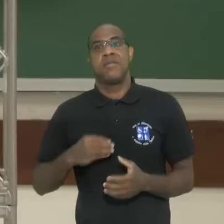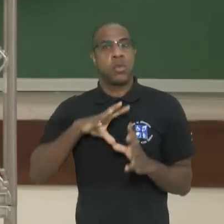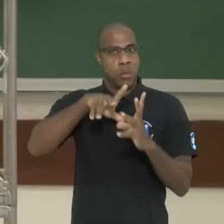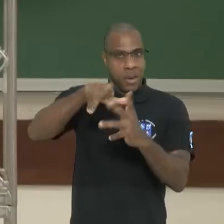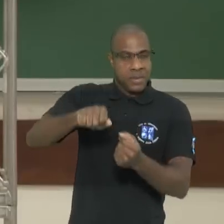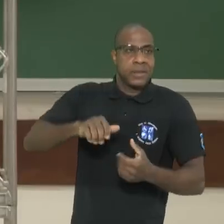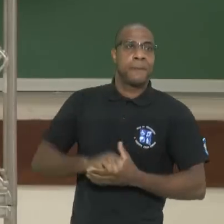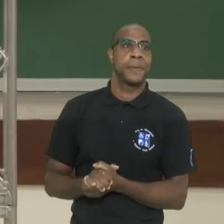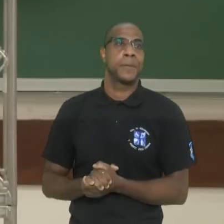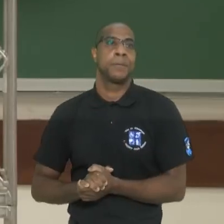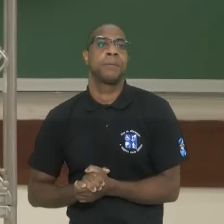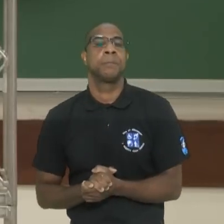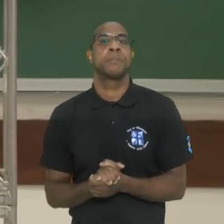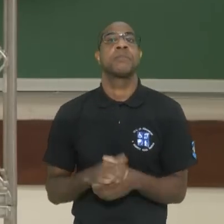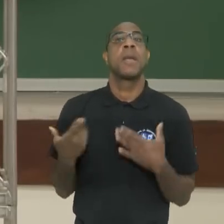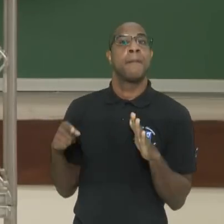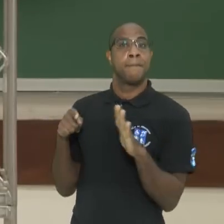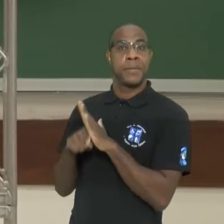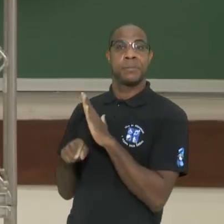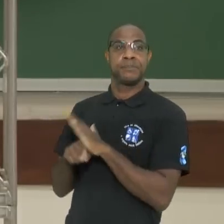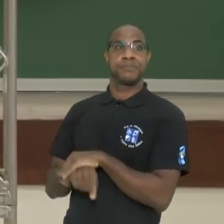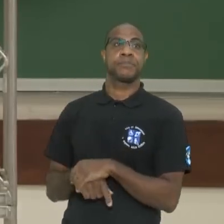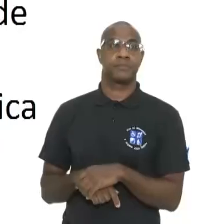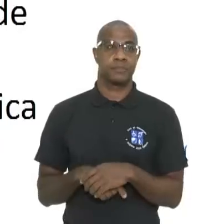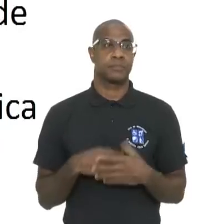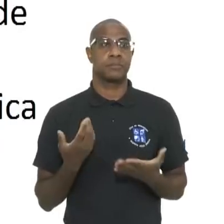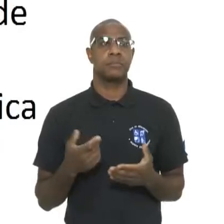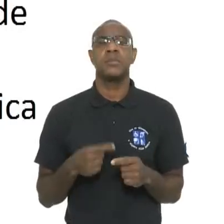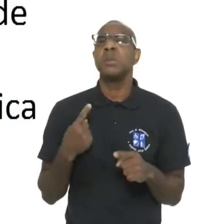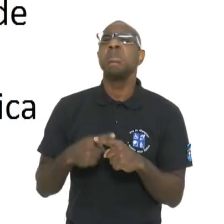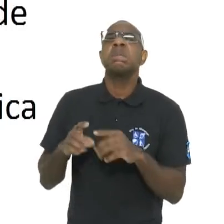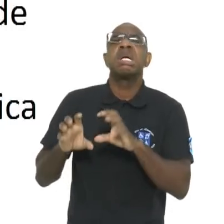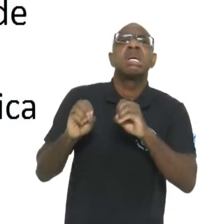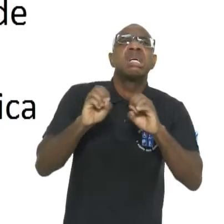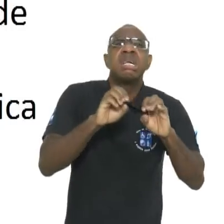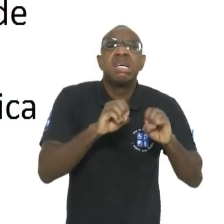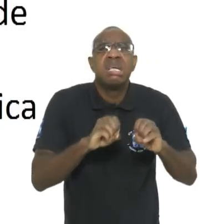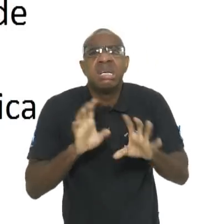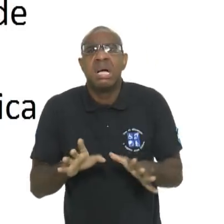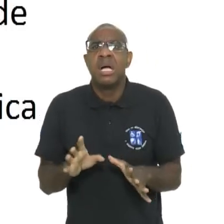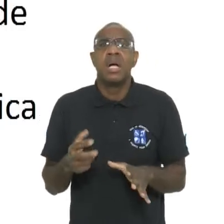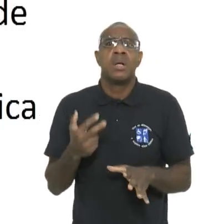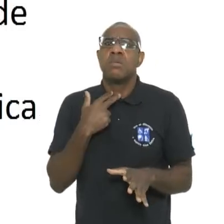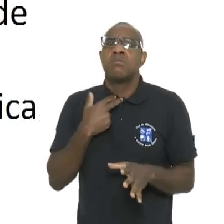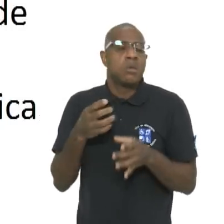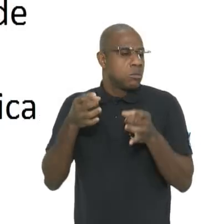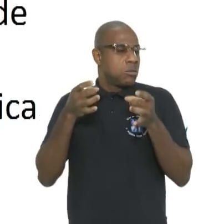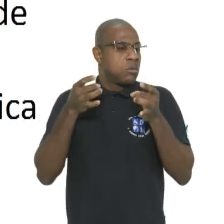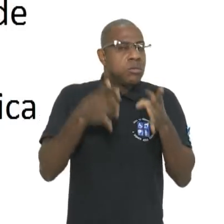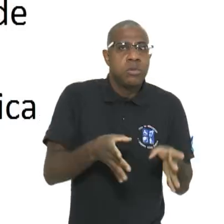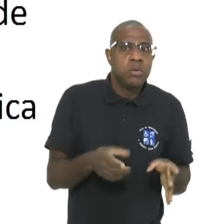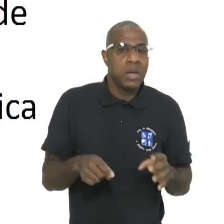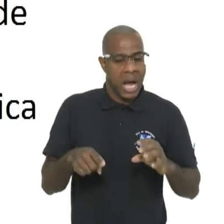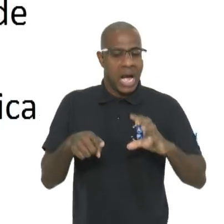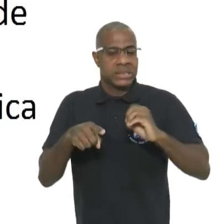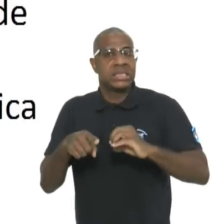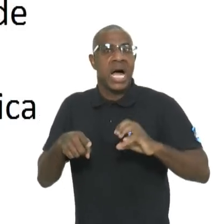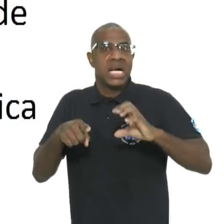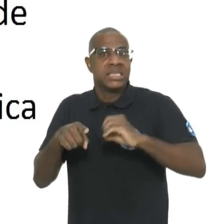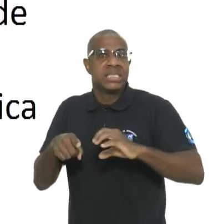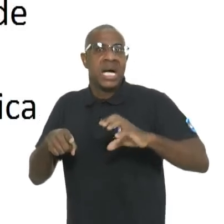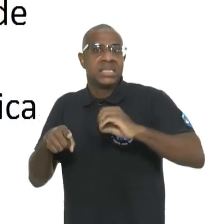Vamos a mais um quiz então da aula de hoje, pessoal. Por que as bactérias são indispensáveis na cadeia